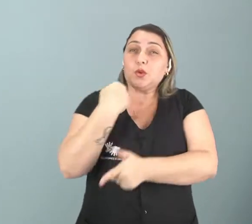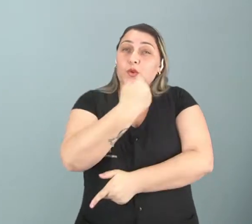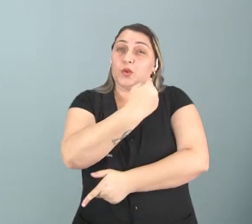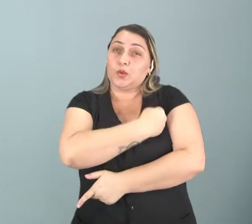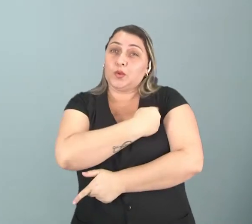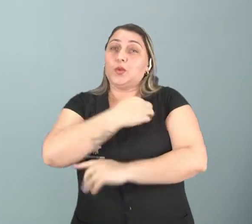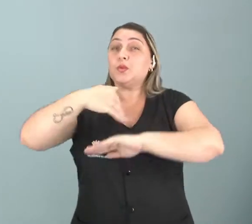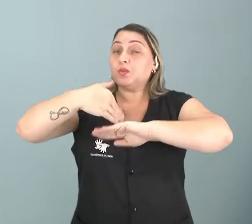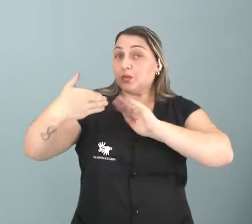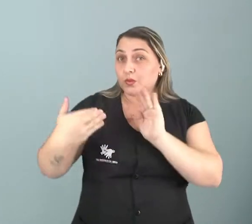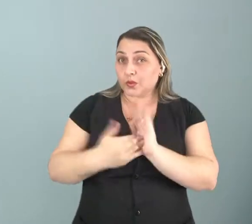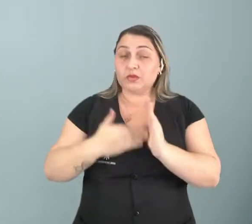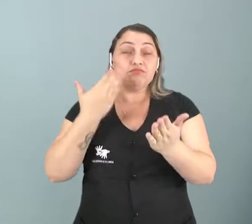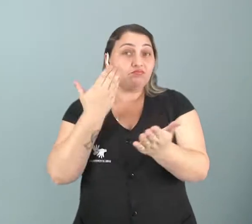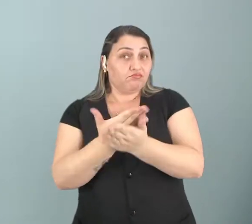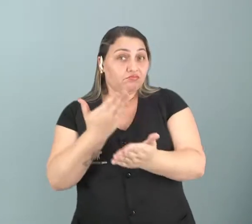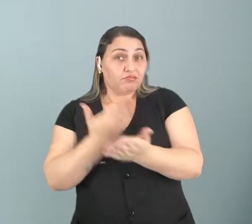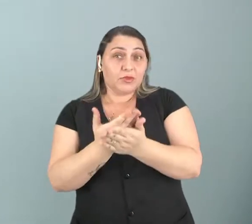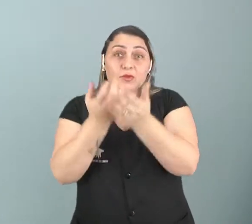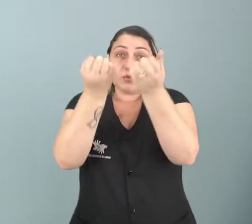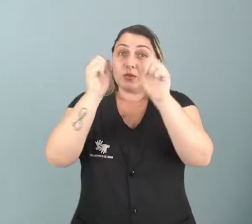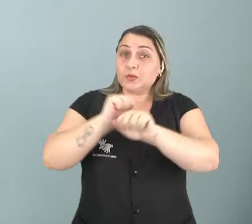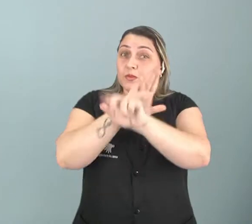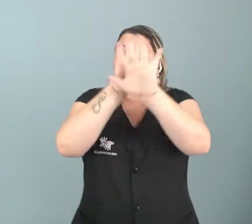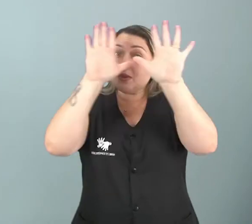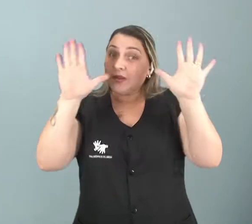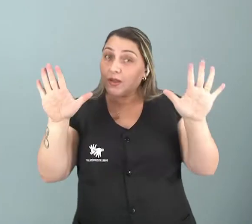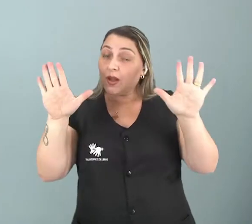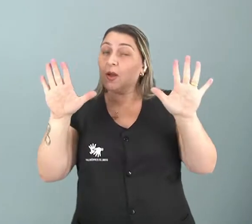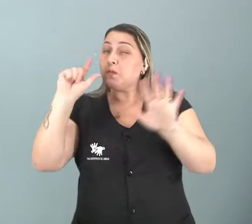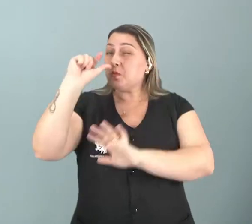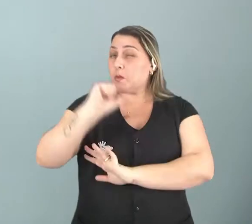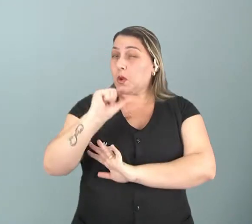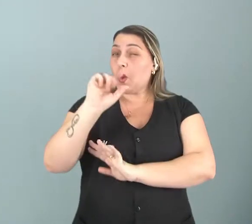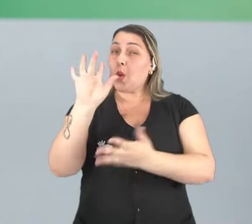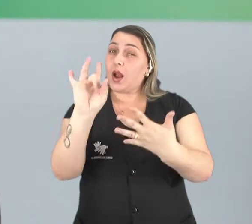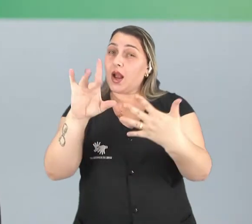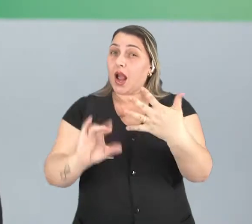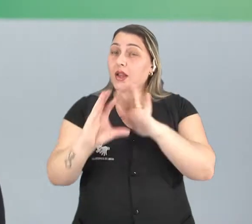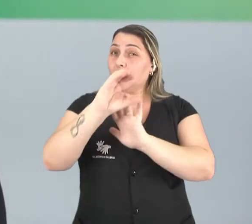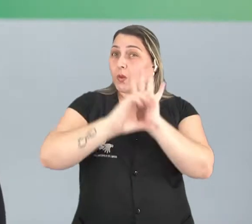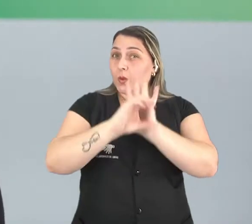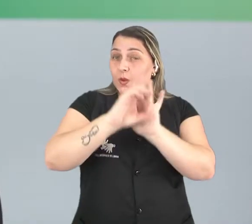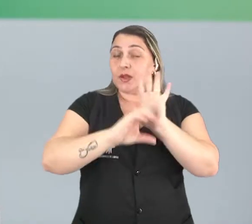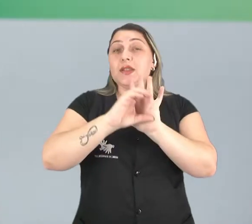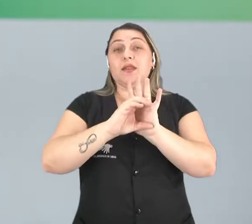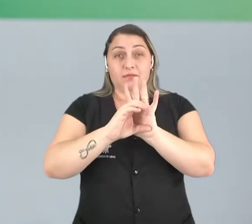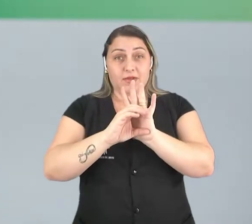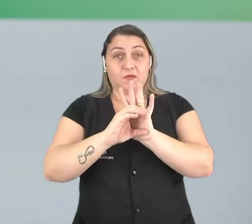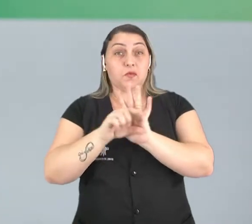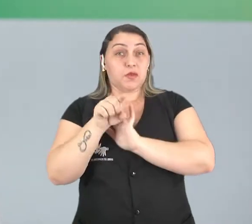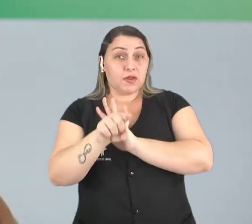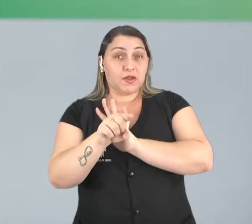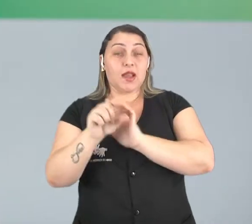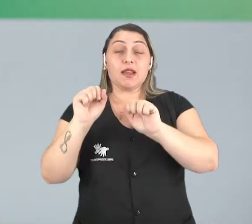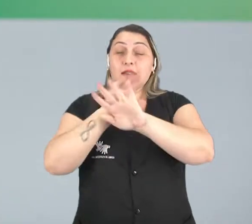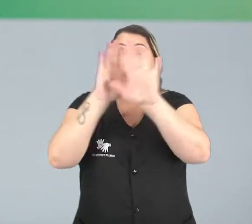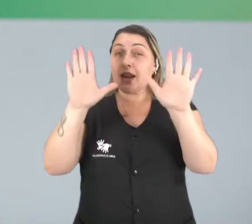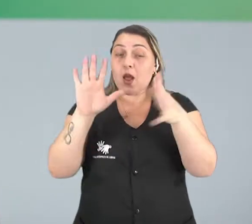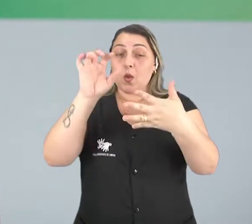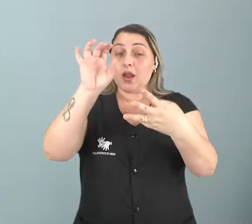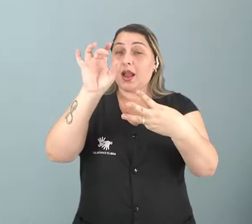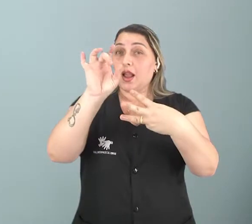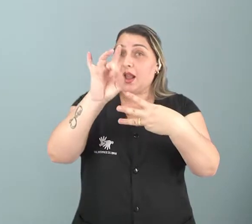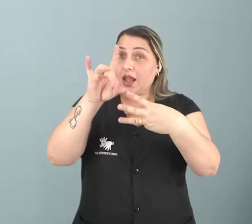nós. Então, nessa aula, nós vamos esclarecer um pouquinho sobre cada conceito. E aí, dessa maneira, você vai poder esclarecer o que é cada